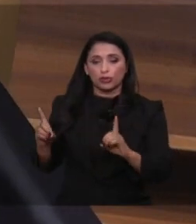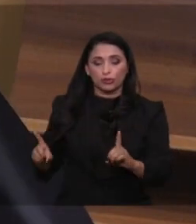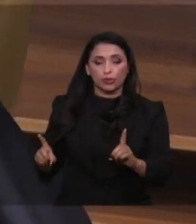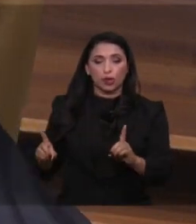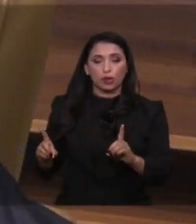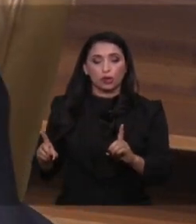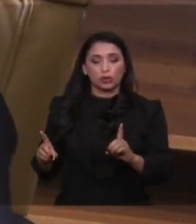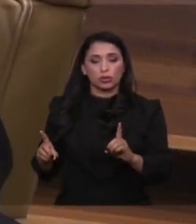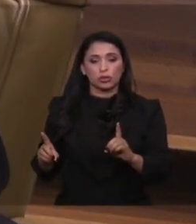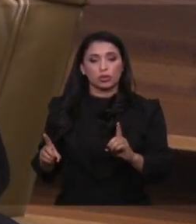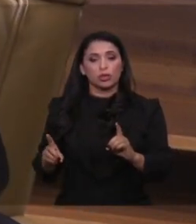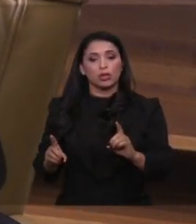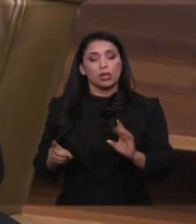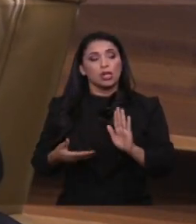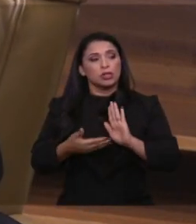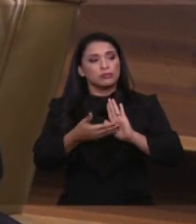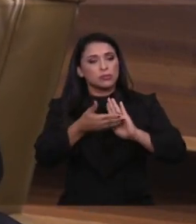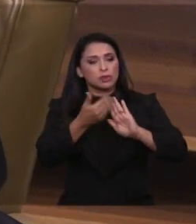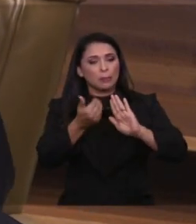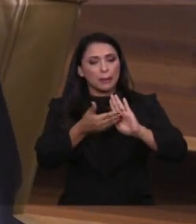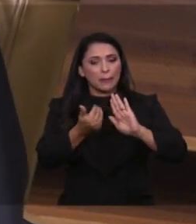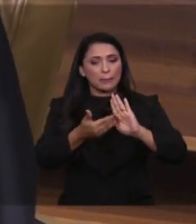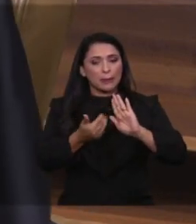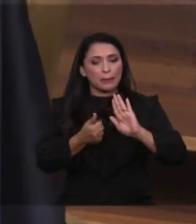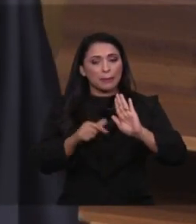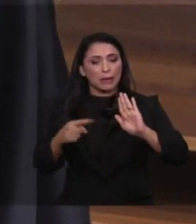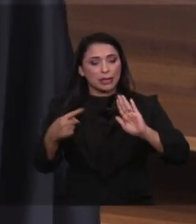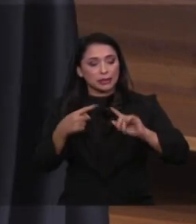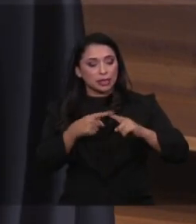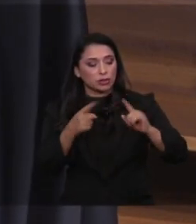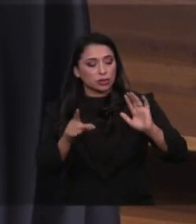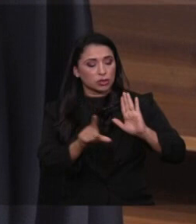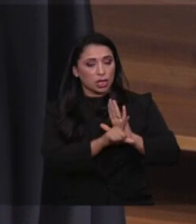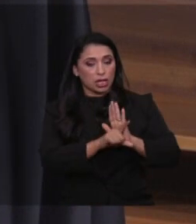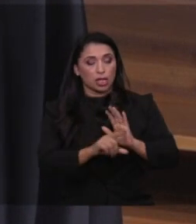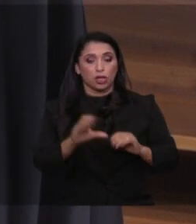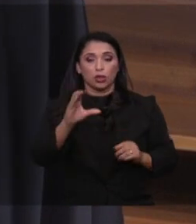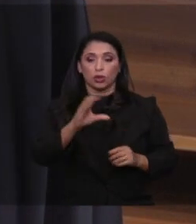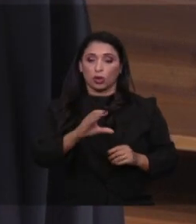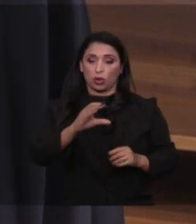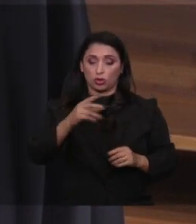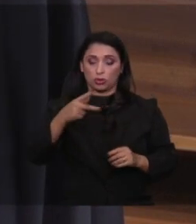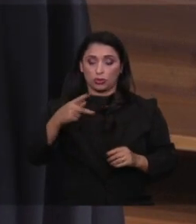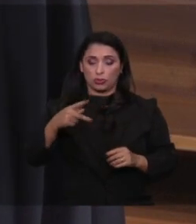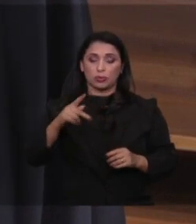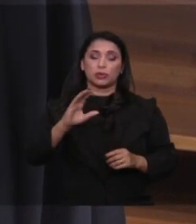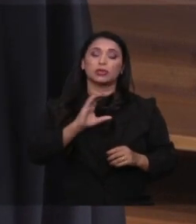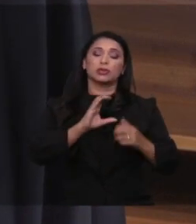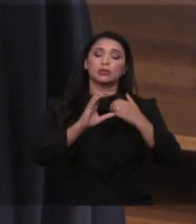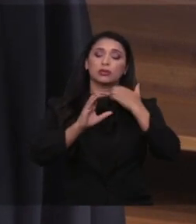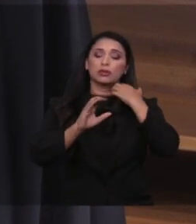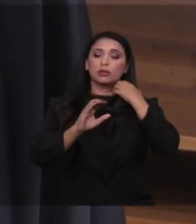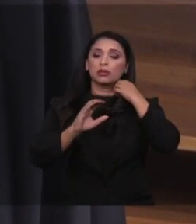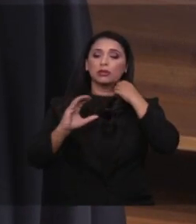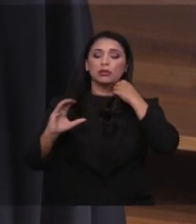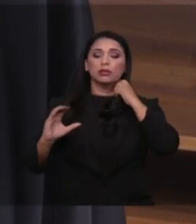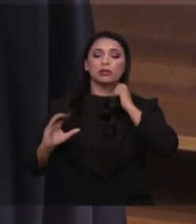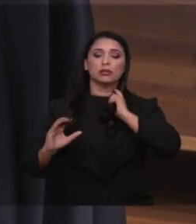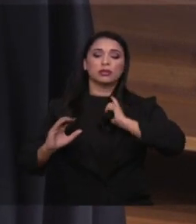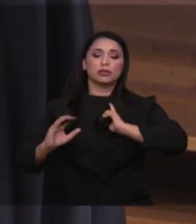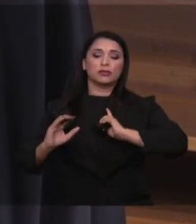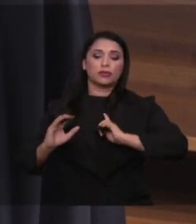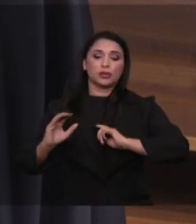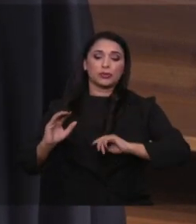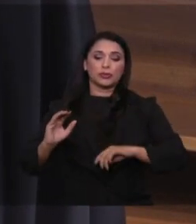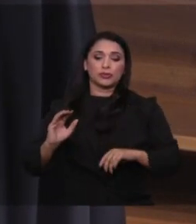afastarem os requisitos legais colocados no Código Civil a respeito da